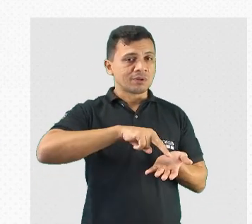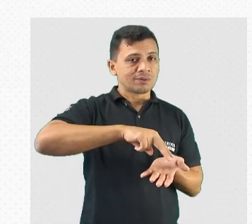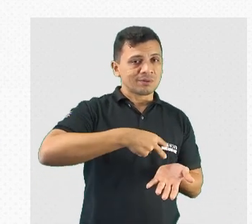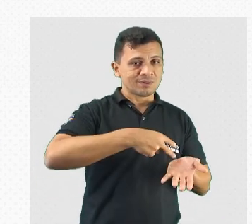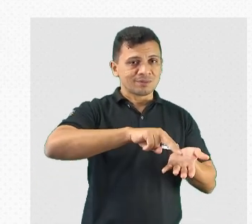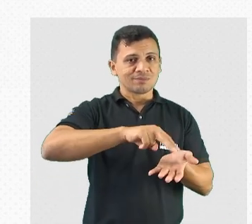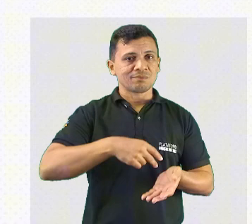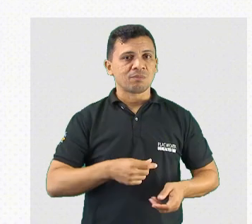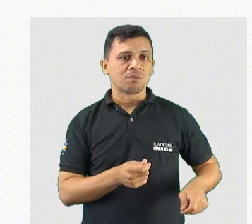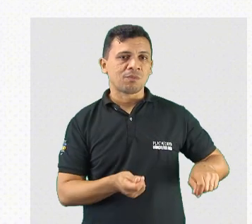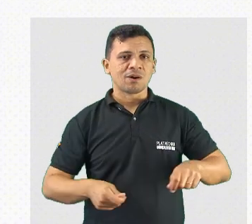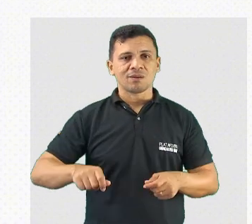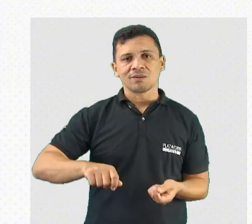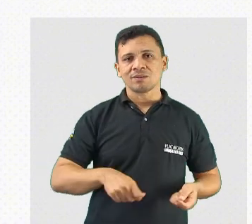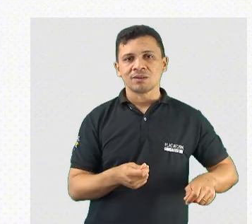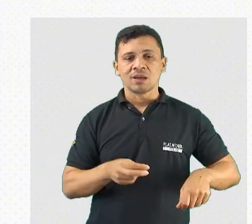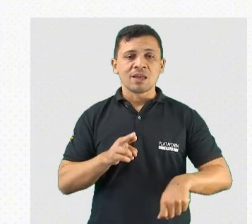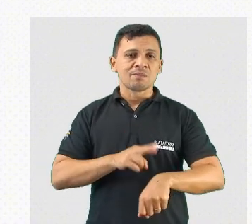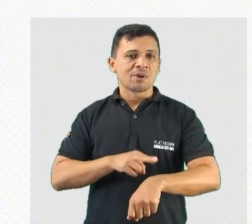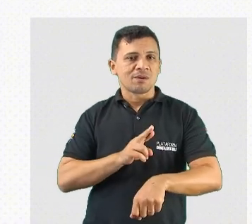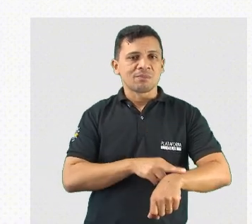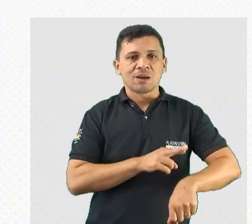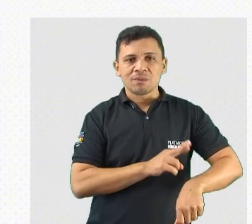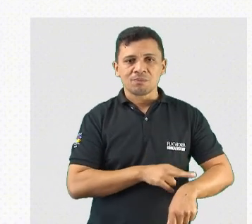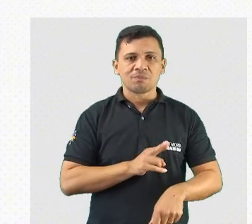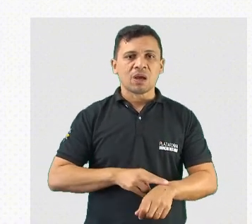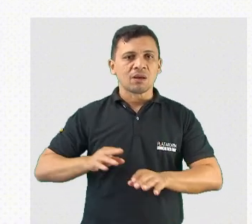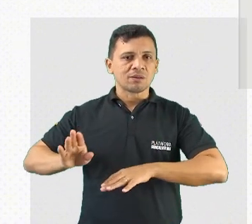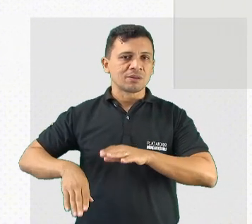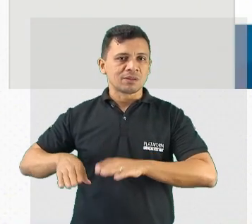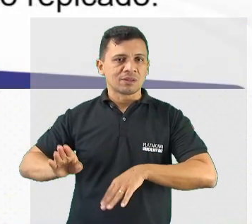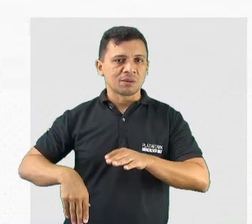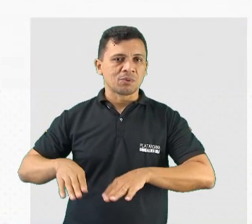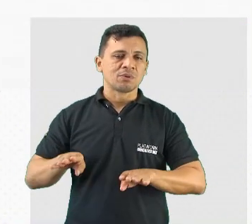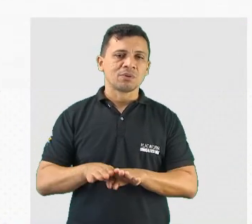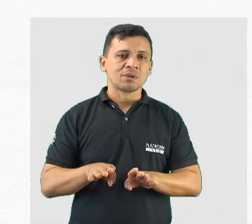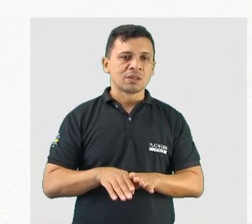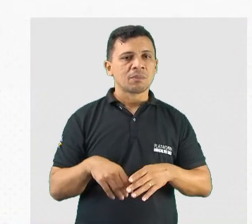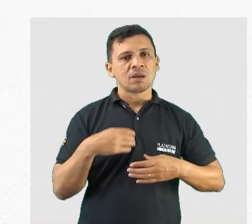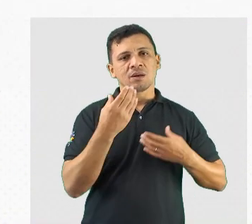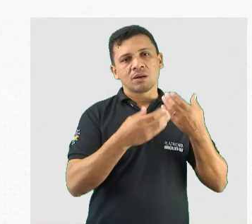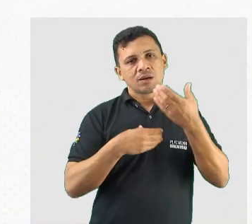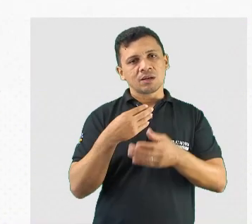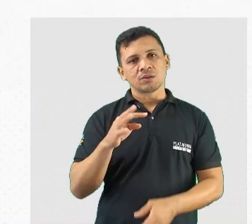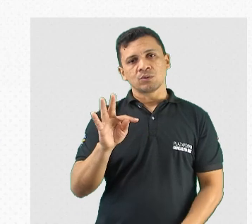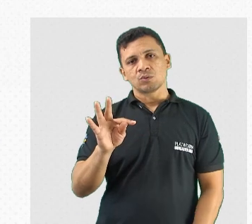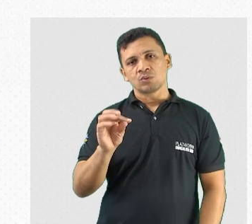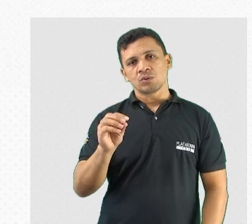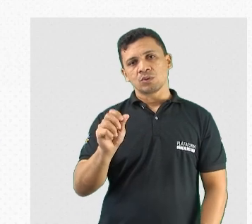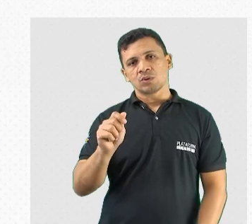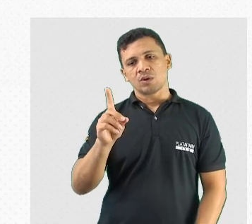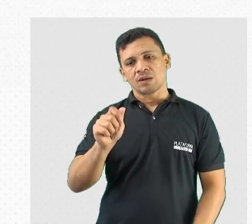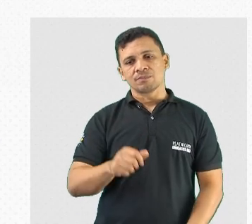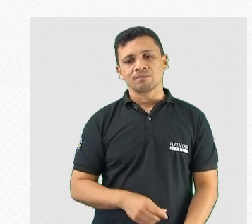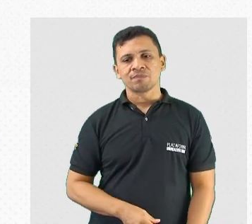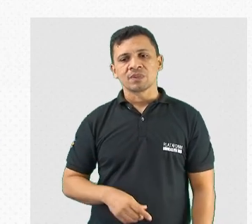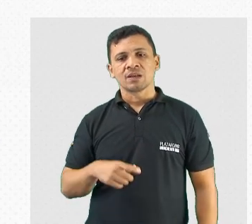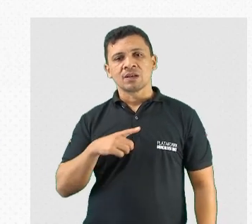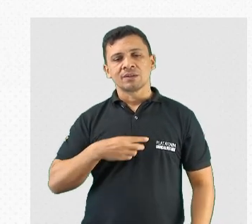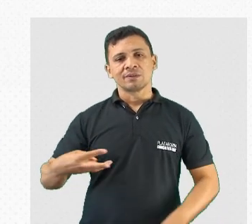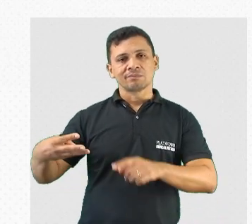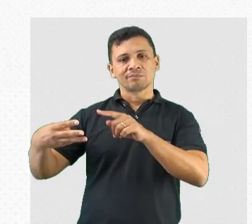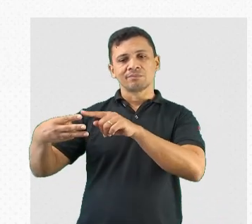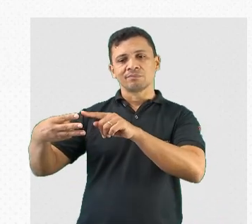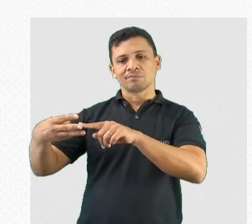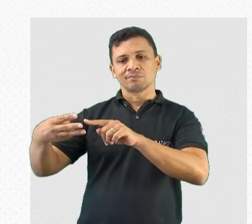coreiras, conduzidos pelo ritmo de tambores e toadas evocadas, né? Aí você tem 3 instrumentos que são